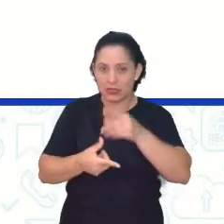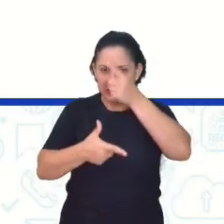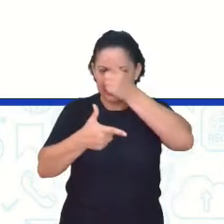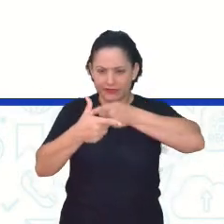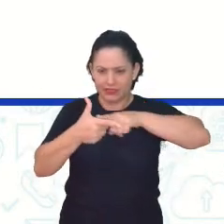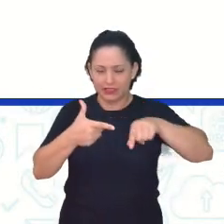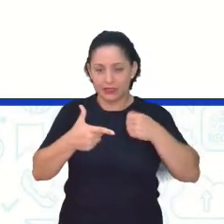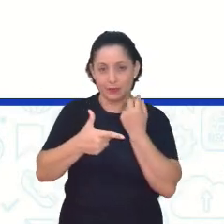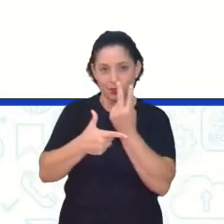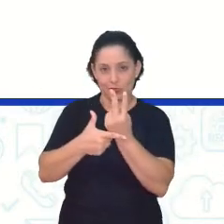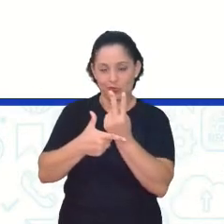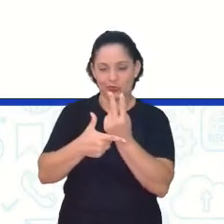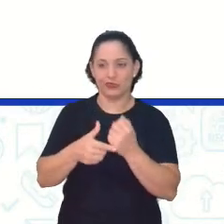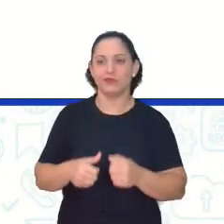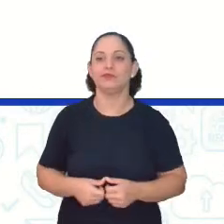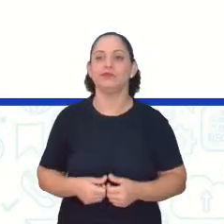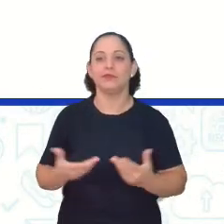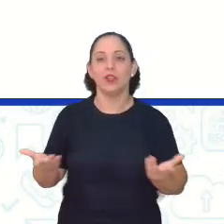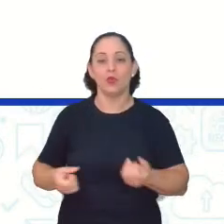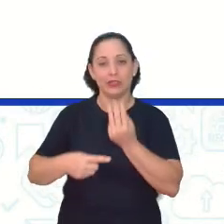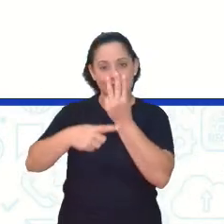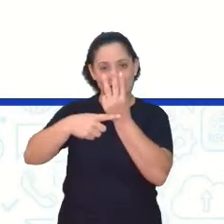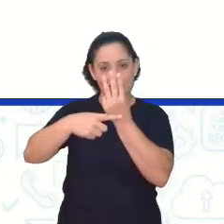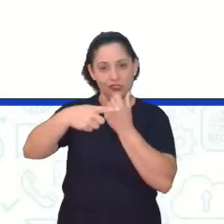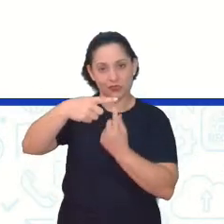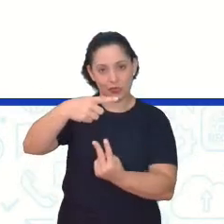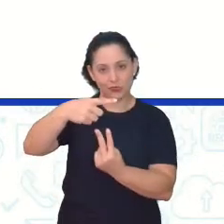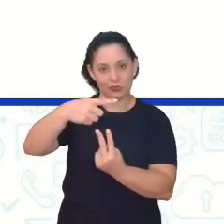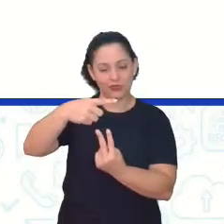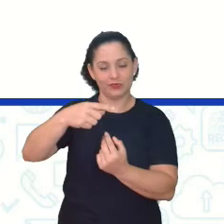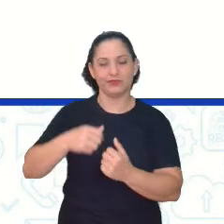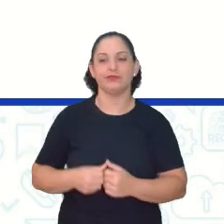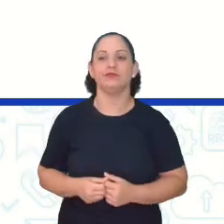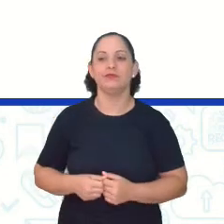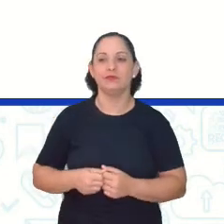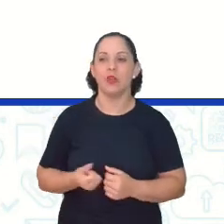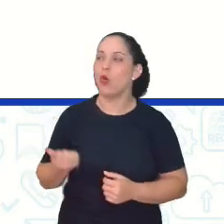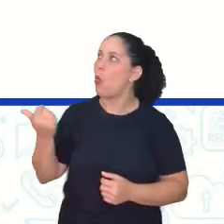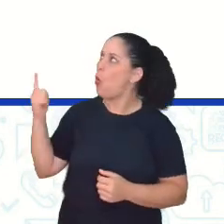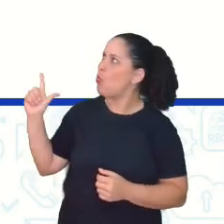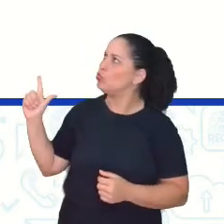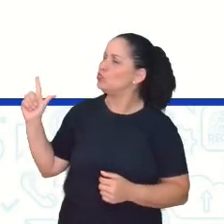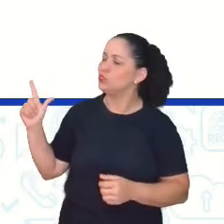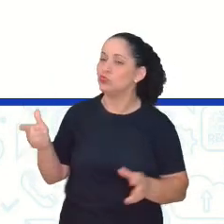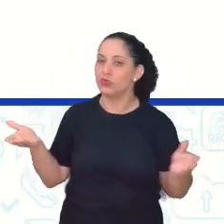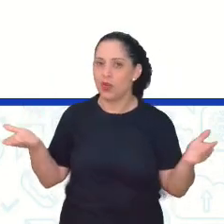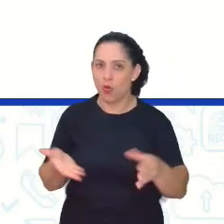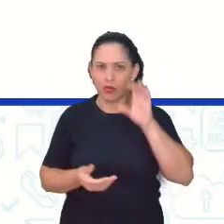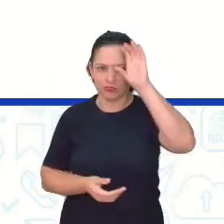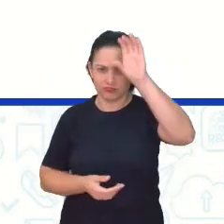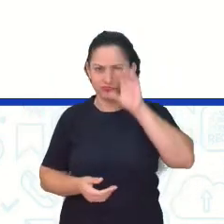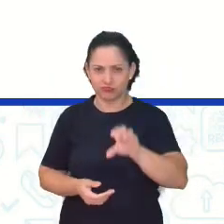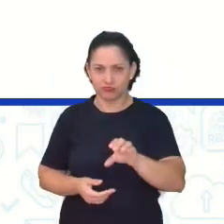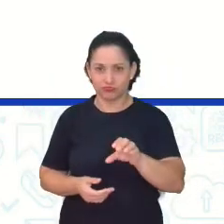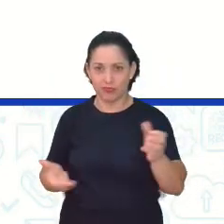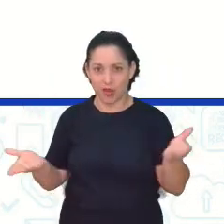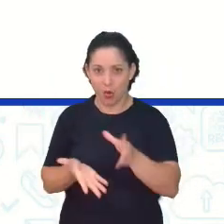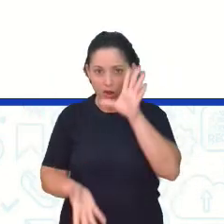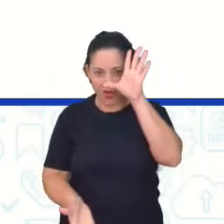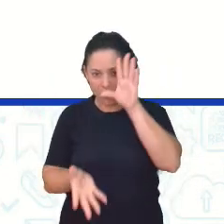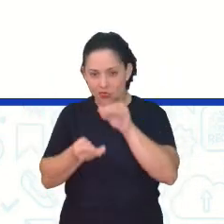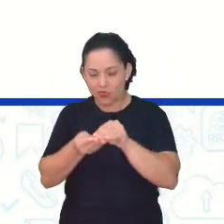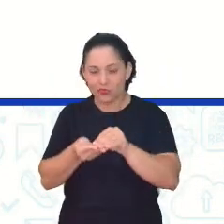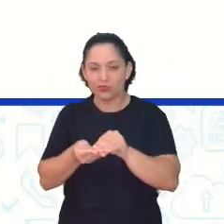tenho aí, ó, 3 está para 2. Então, nas duas outras razões que eu for escrever,